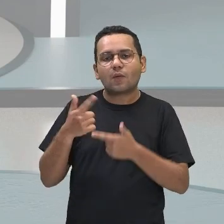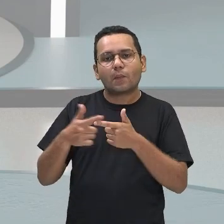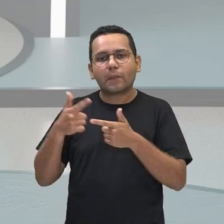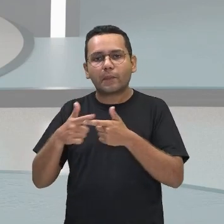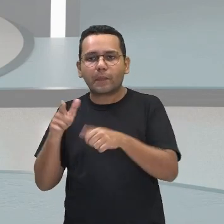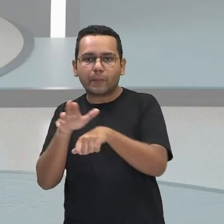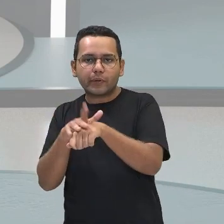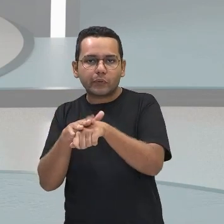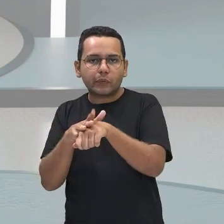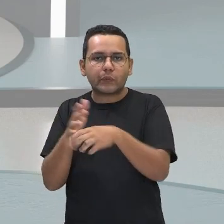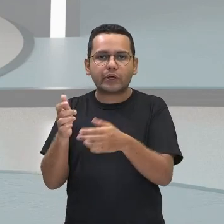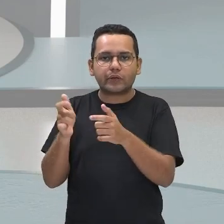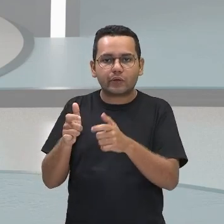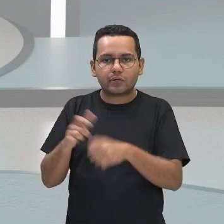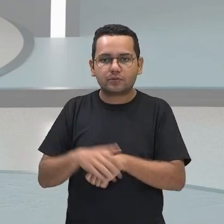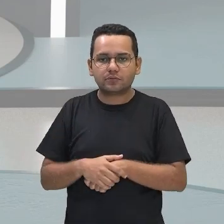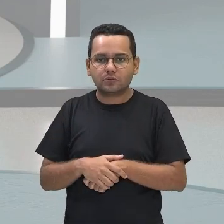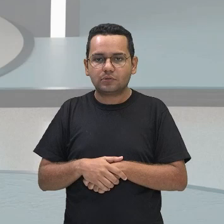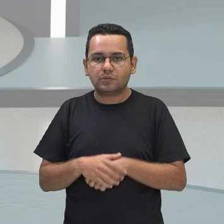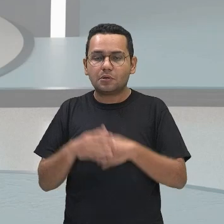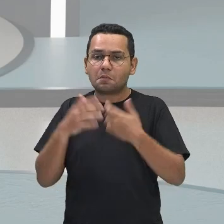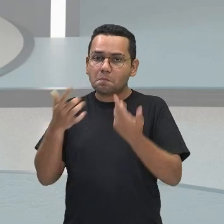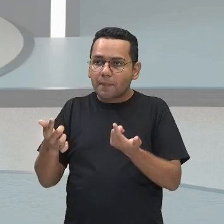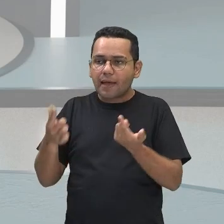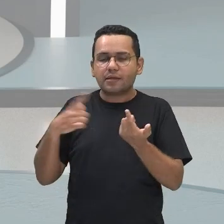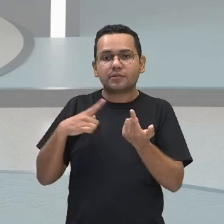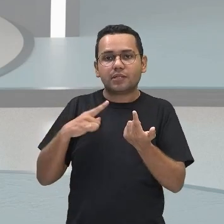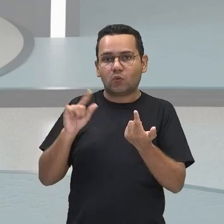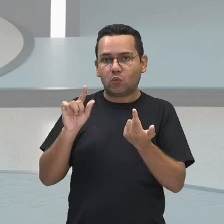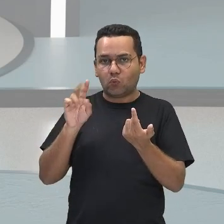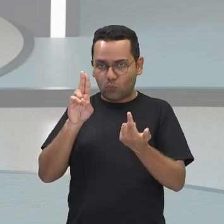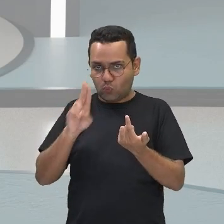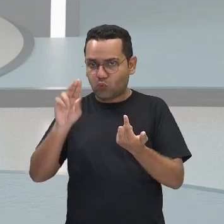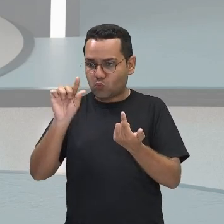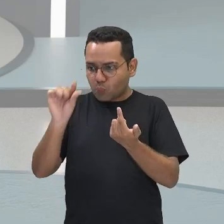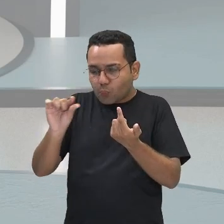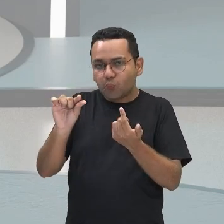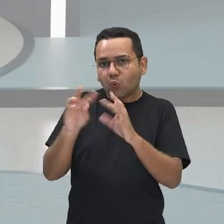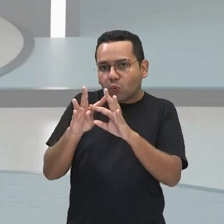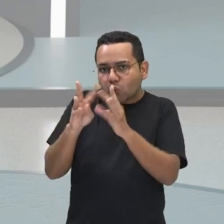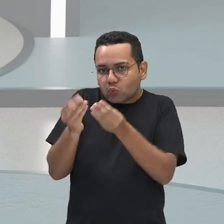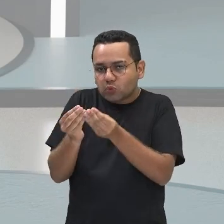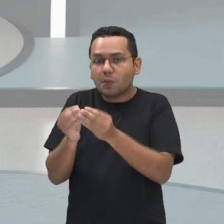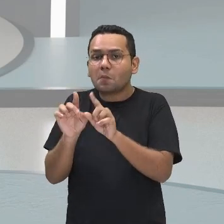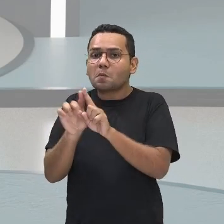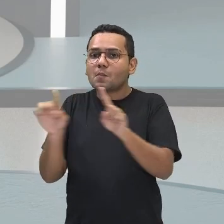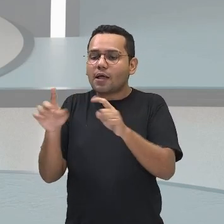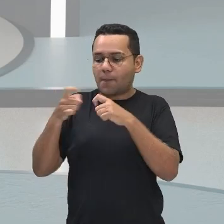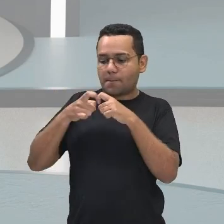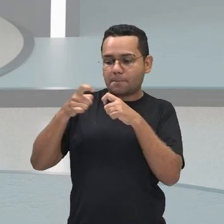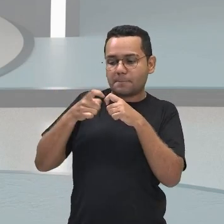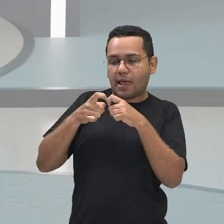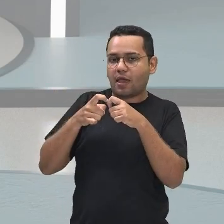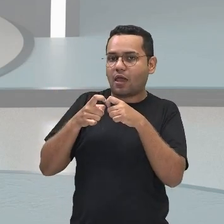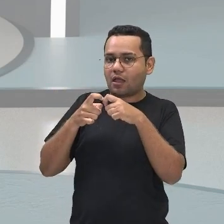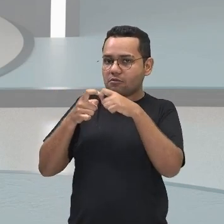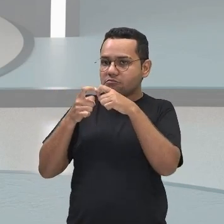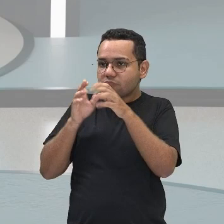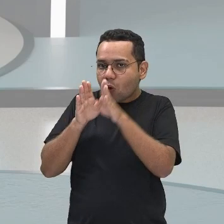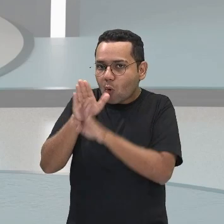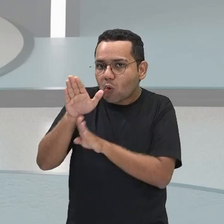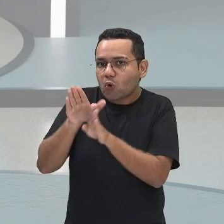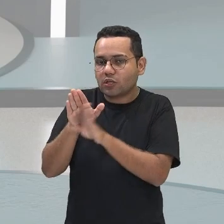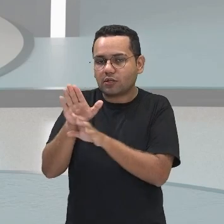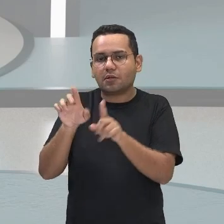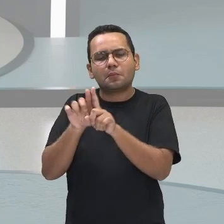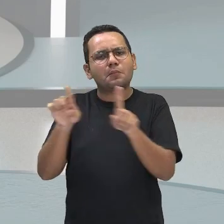E aí seria o correto em doses, né, que são orientadas pelos médicos especialistas. Só que muitas pessoas utilizam